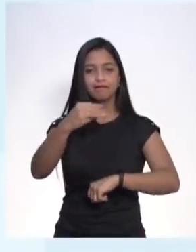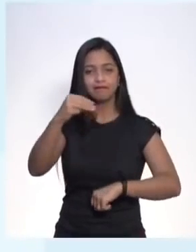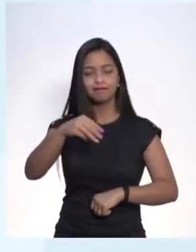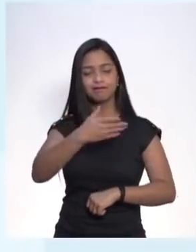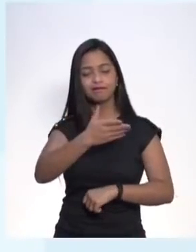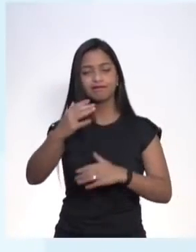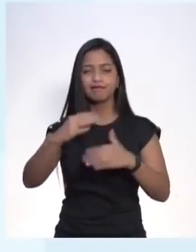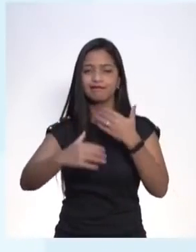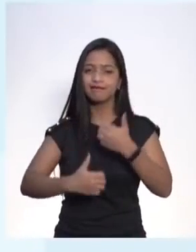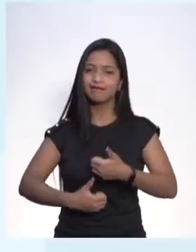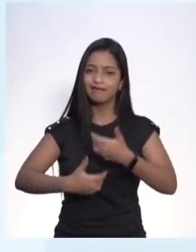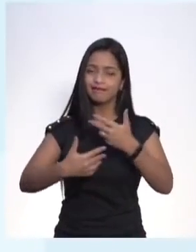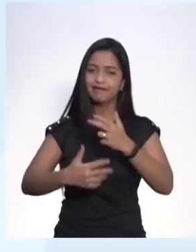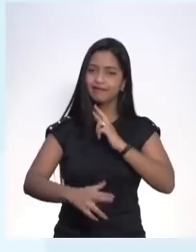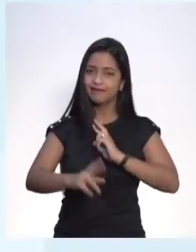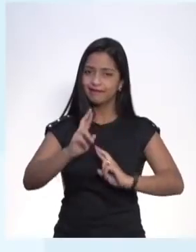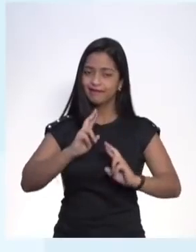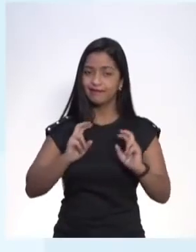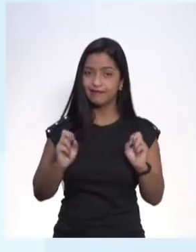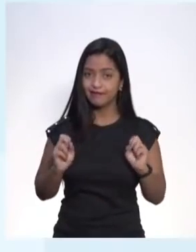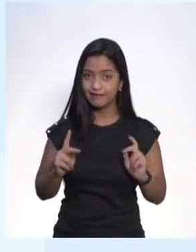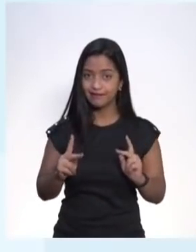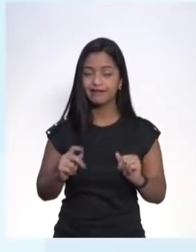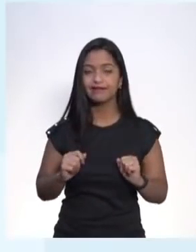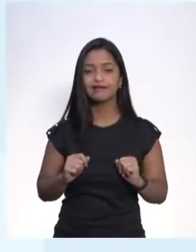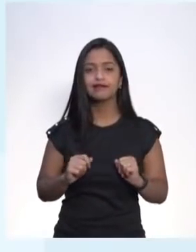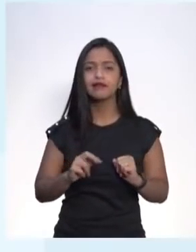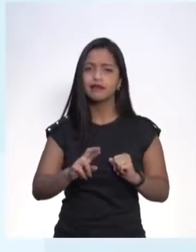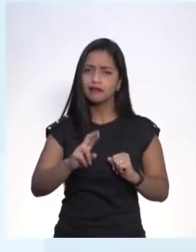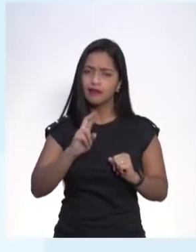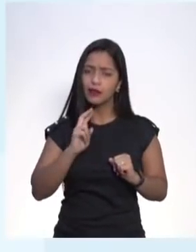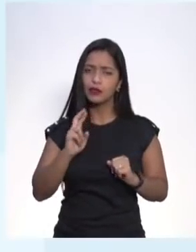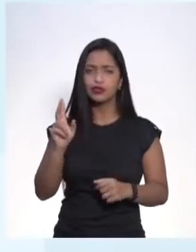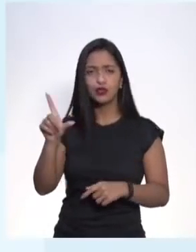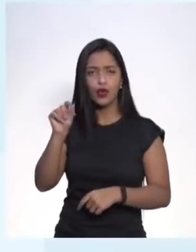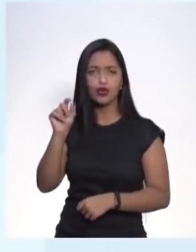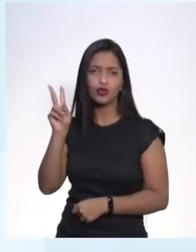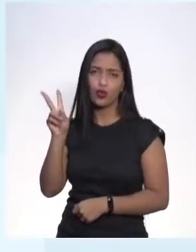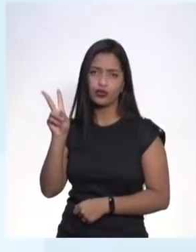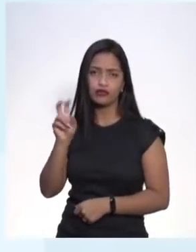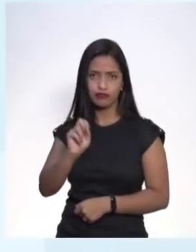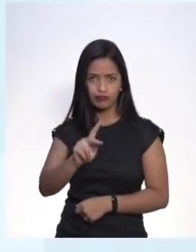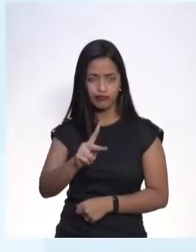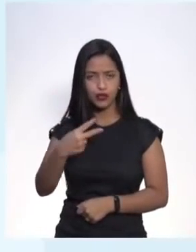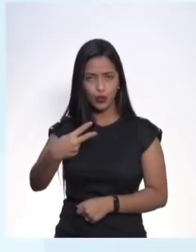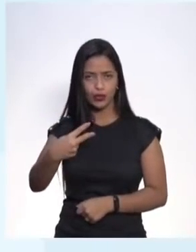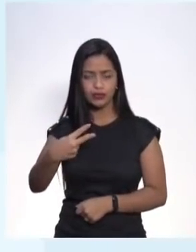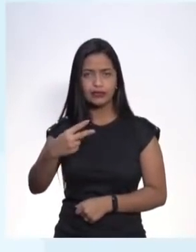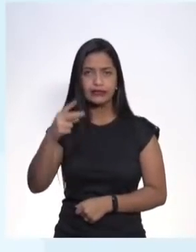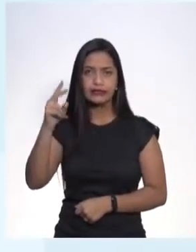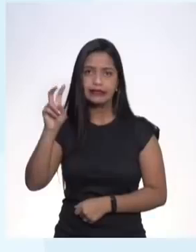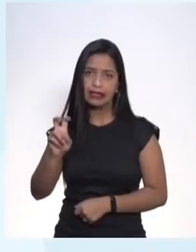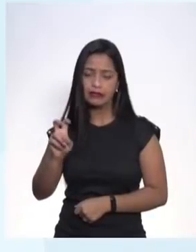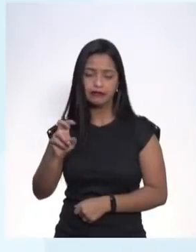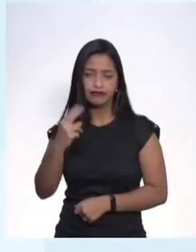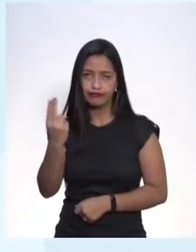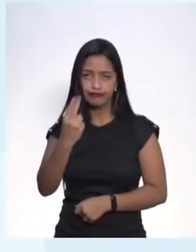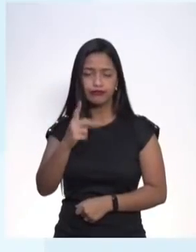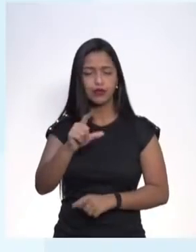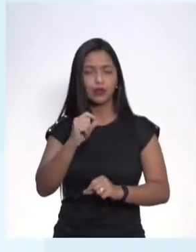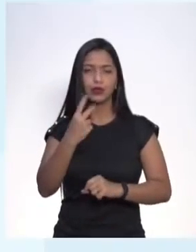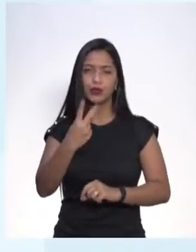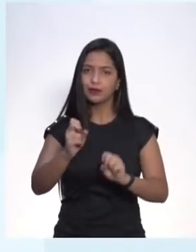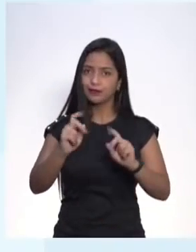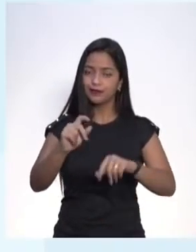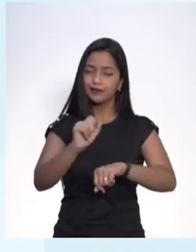coloquem no chat aí os pares ordenados. Coloquem pelo menos de 2 aí, tá? Como são 5 aí, mas coloca pelo menos de 2 para a gente já